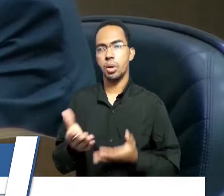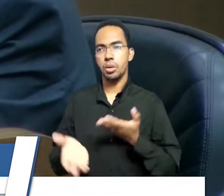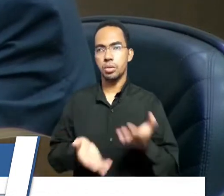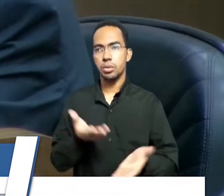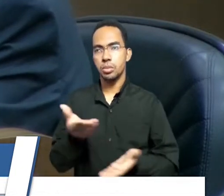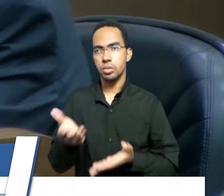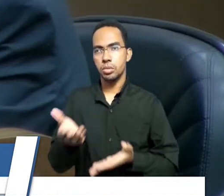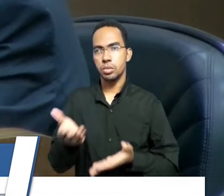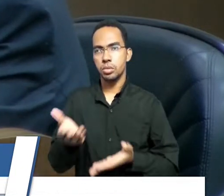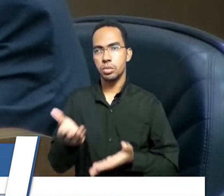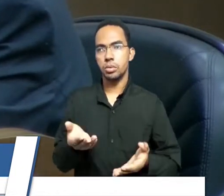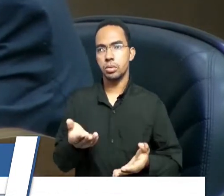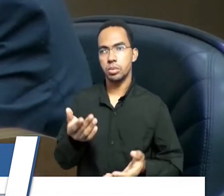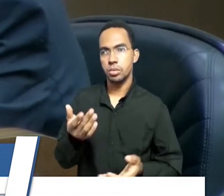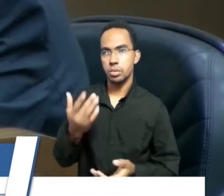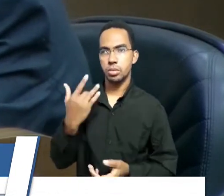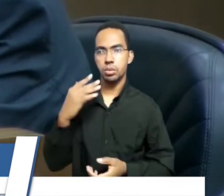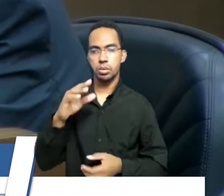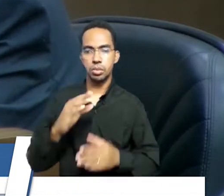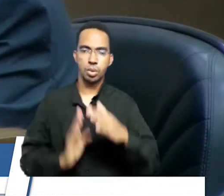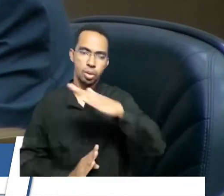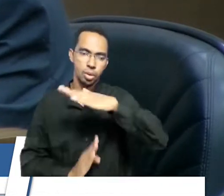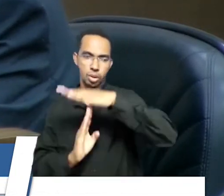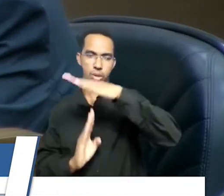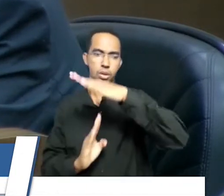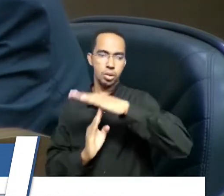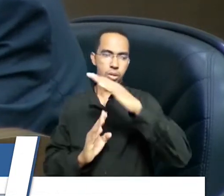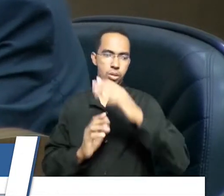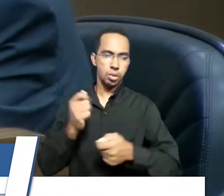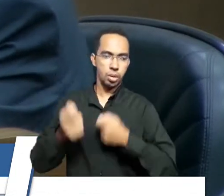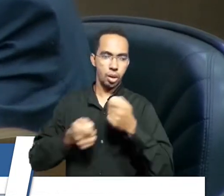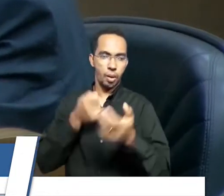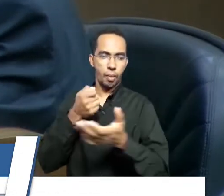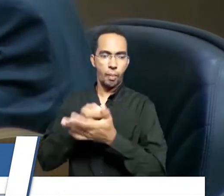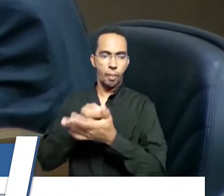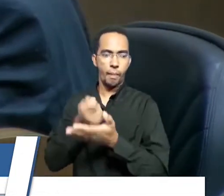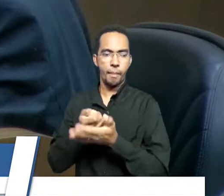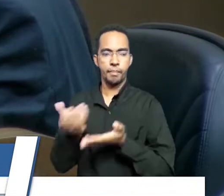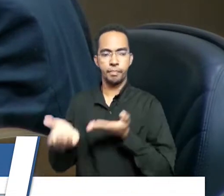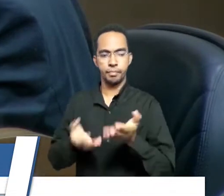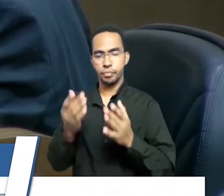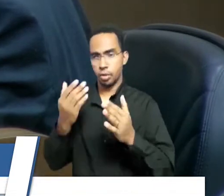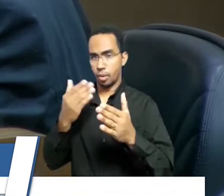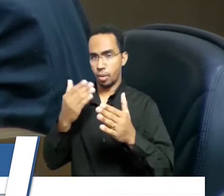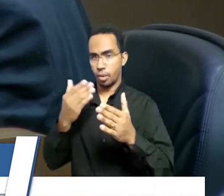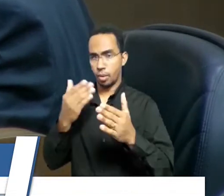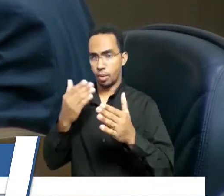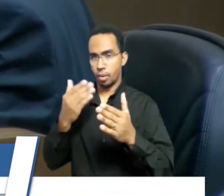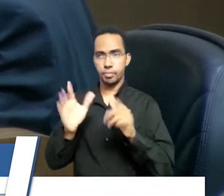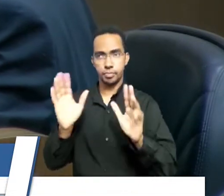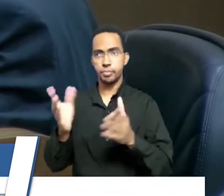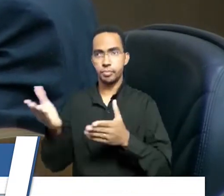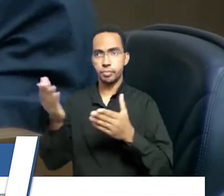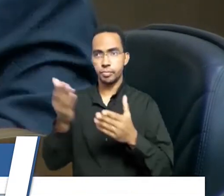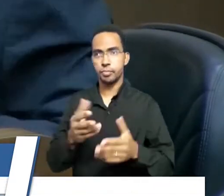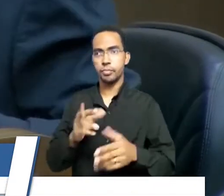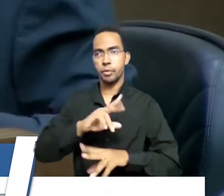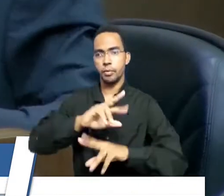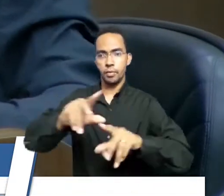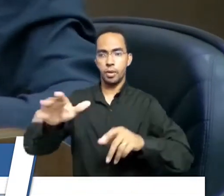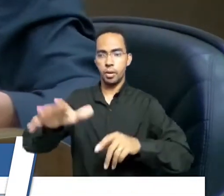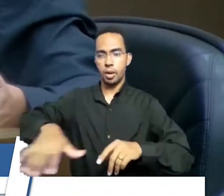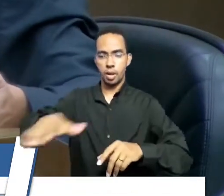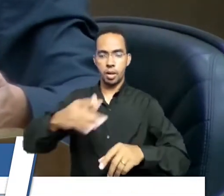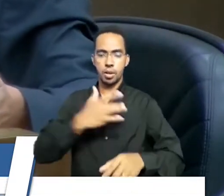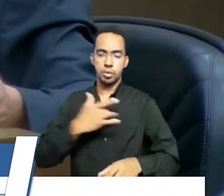questão do teto de gasto com servidores. Não tem problema nenhum. Estou vendo chamar em várias áreas, na saúde, na educação. Hoje